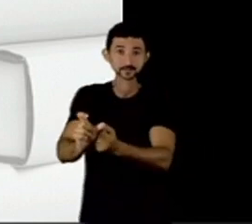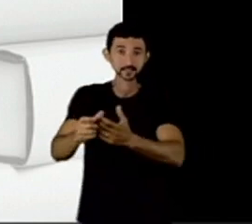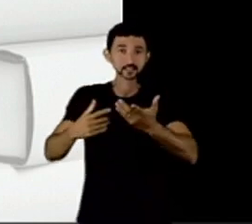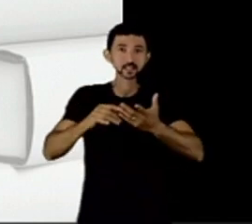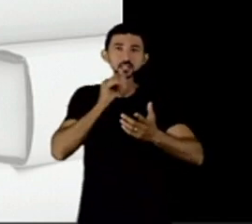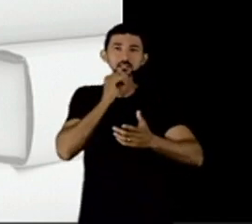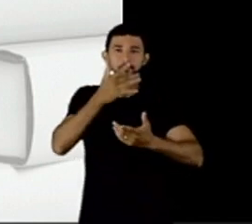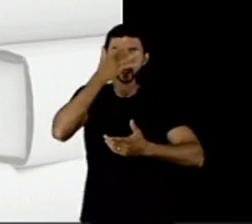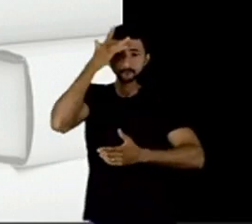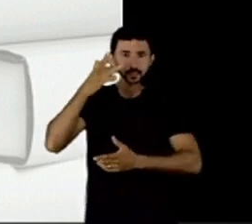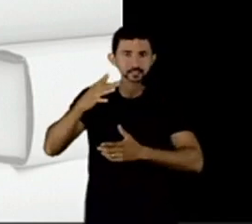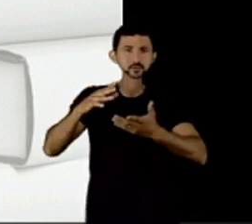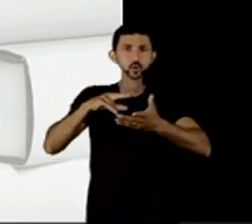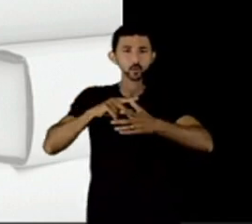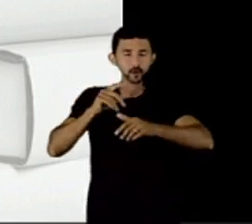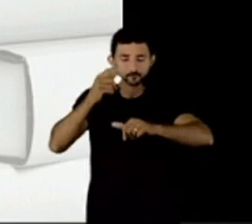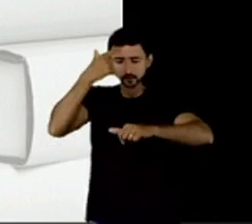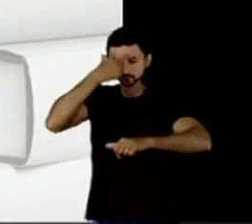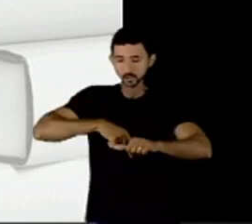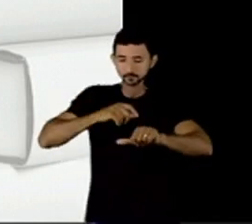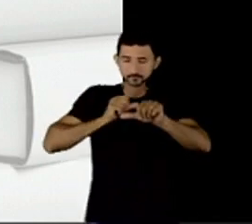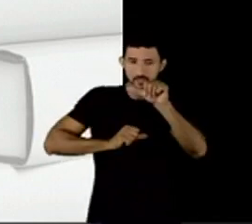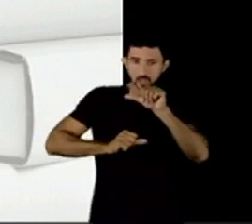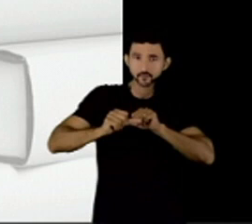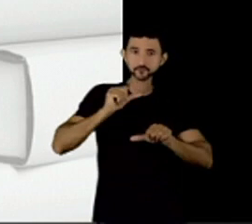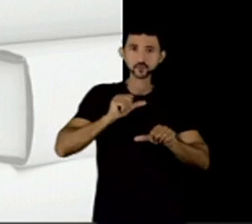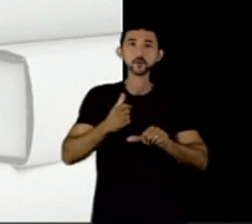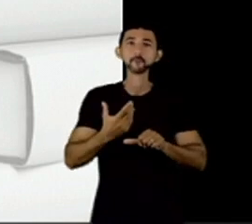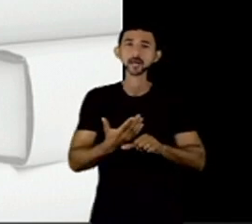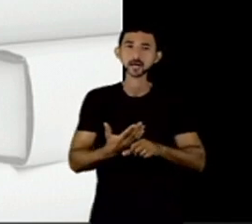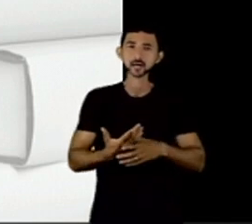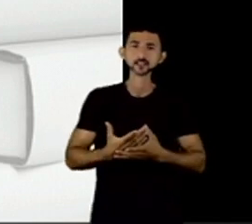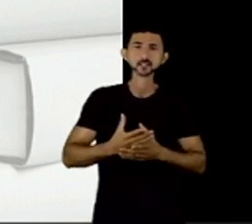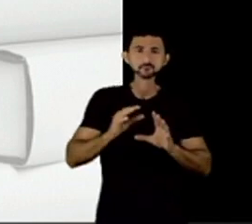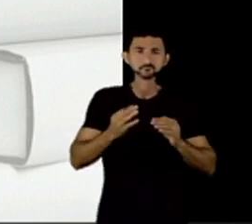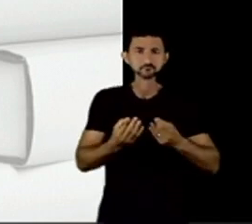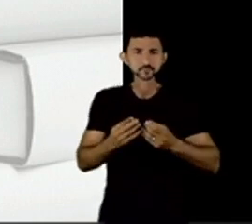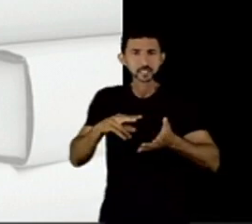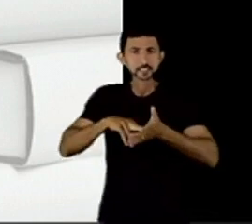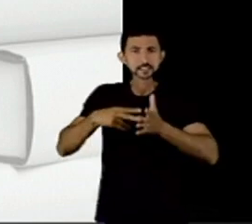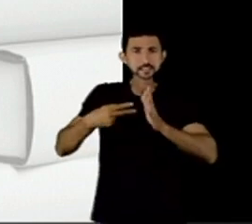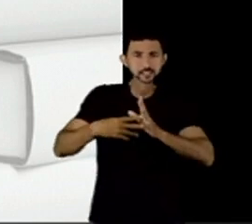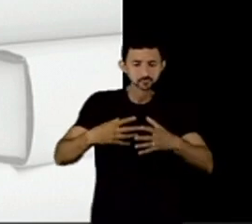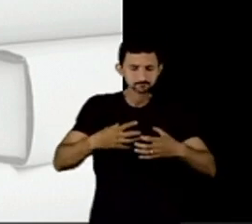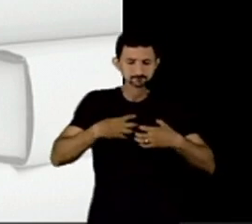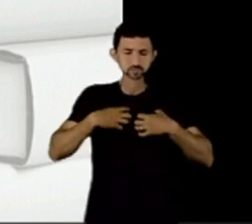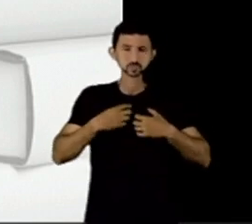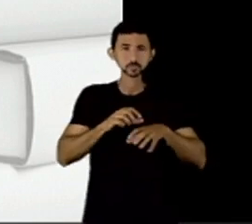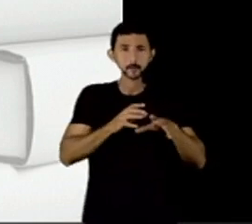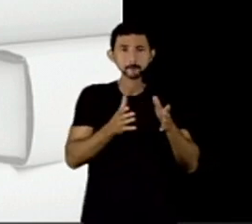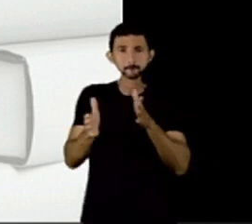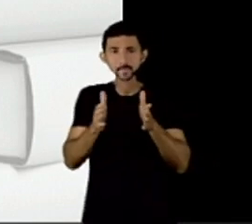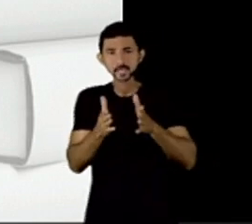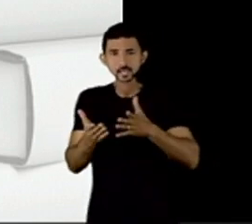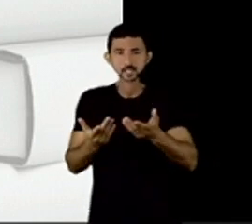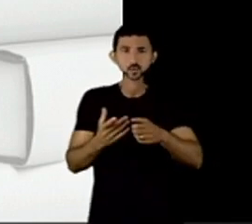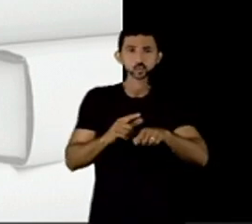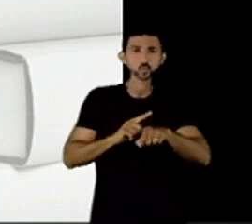as pessoas foram transformadas de uma maneira muito significativa durante o período da